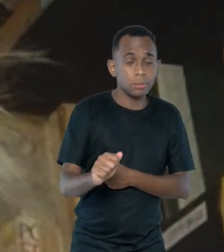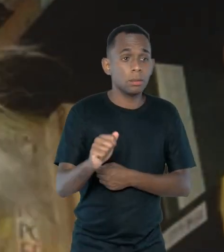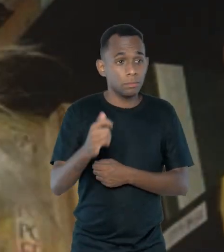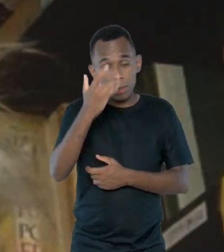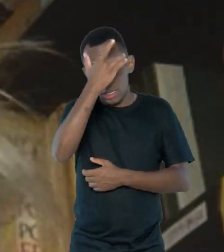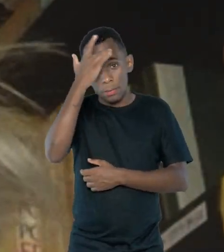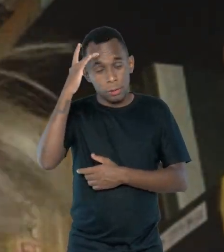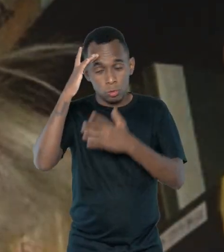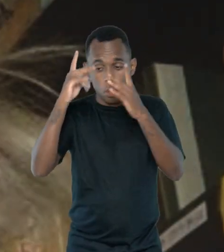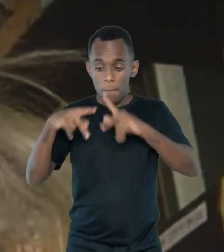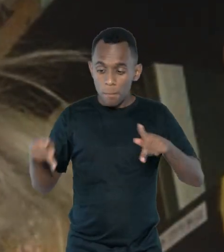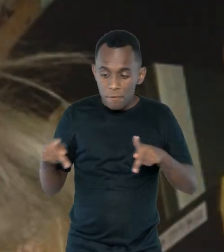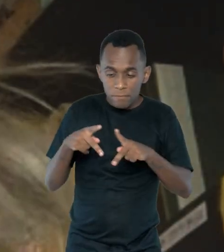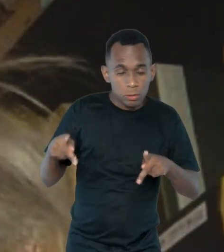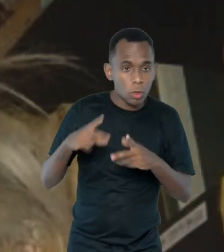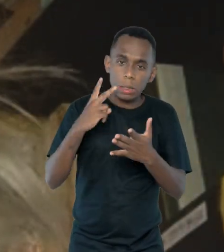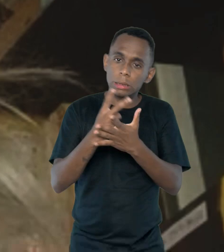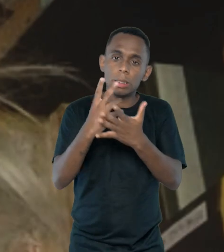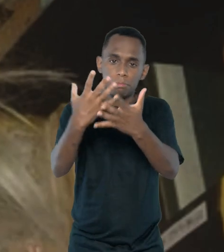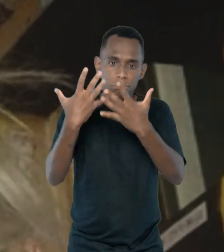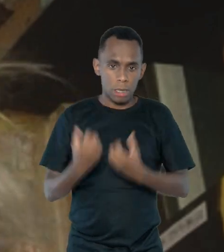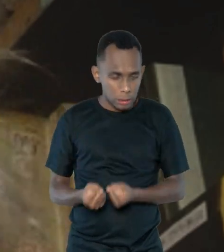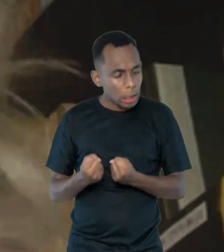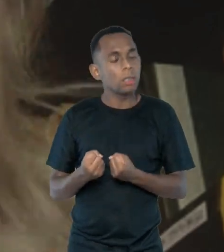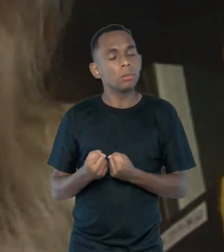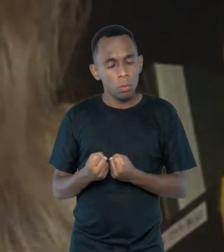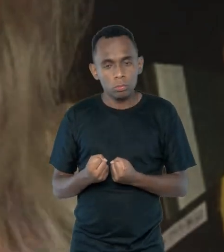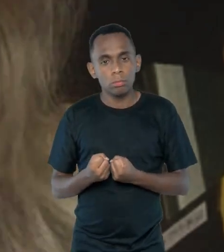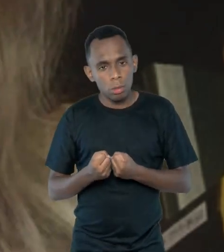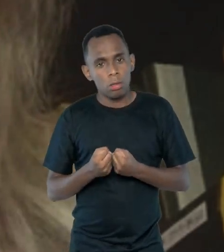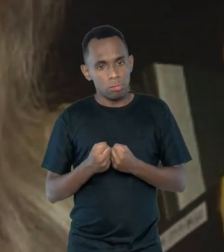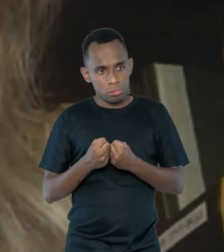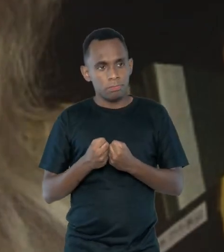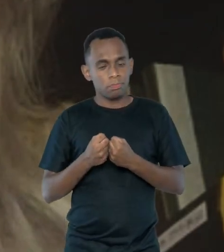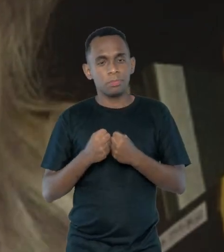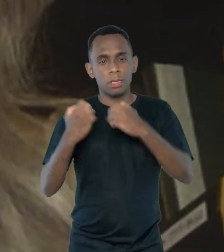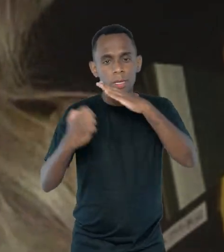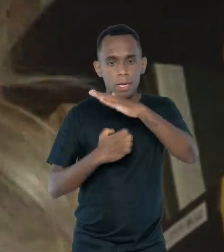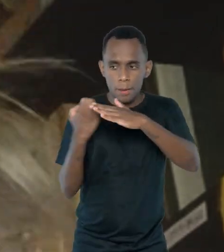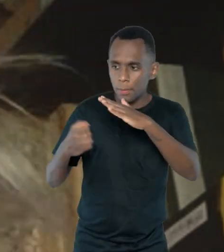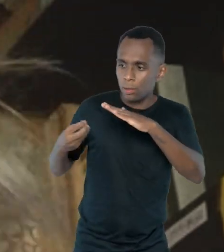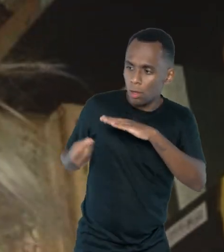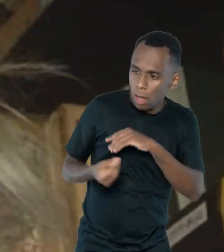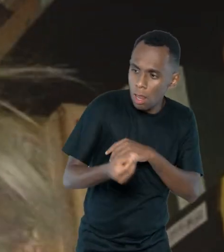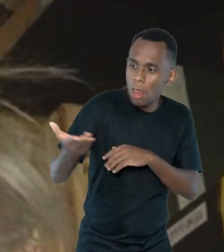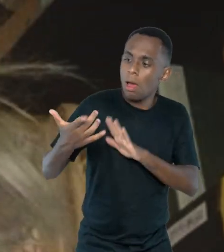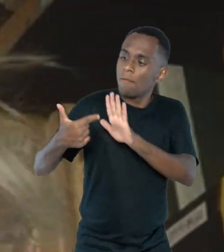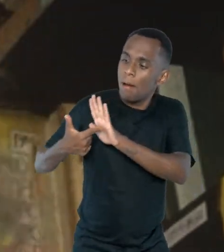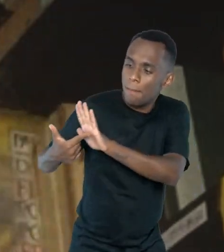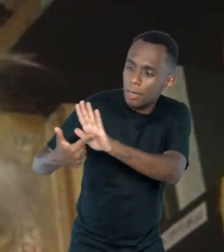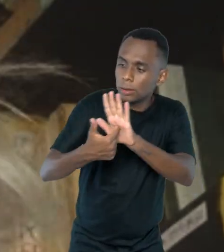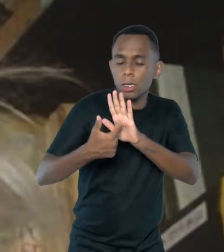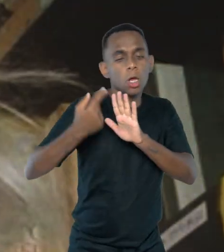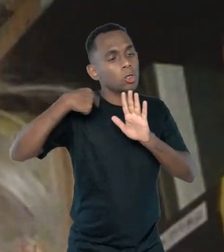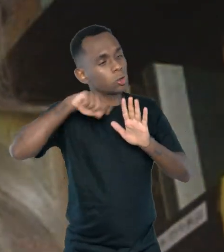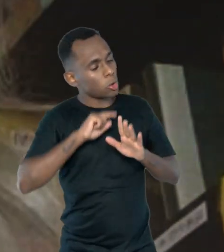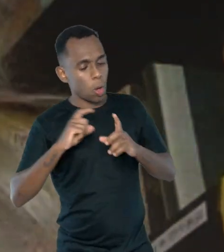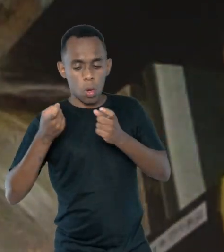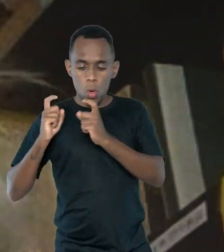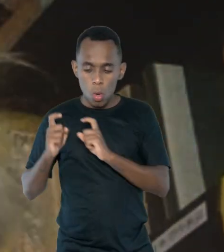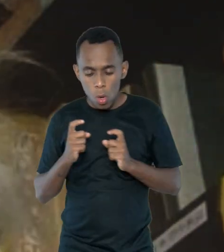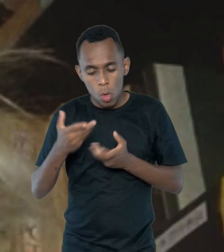professor sempre existiu. As editoras levam os livros, apresentam, aí a gente reúne